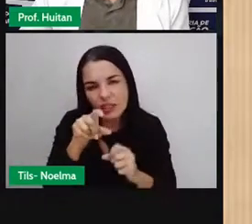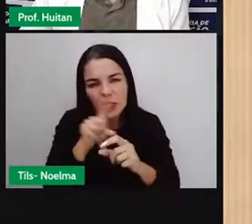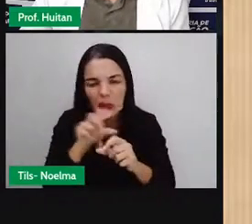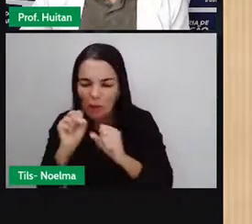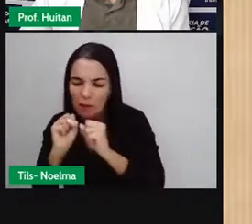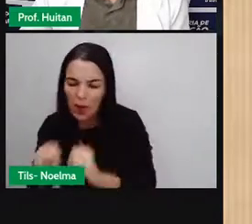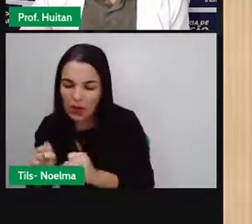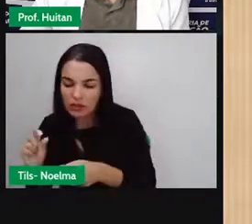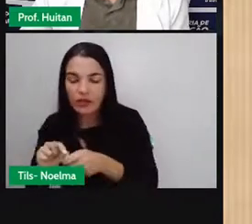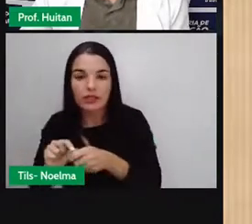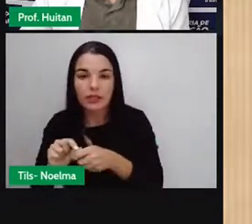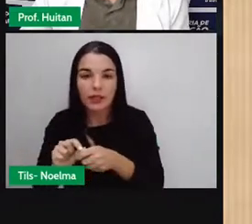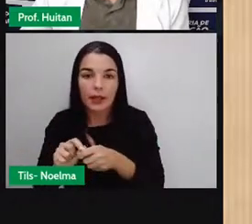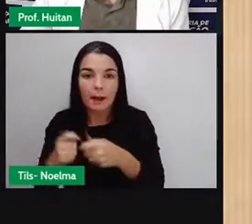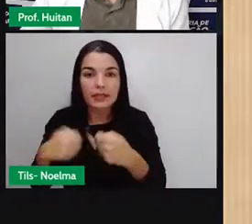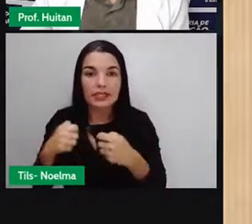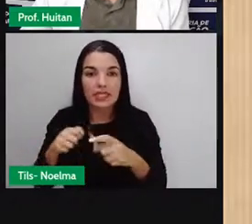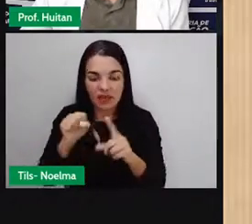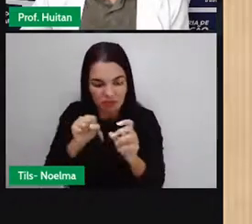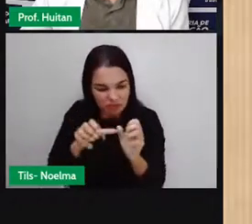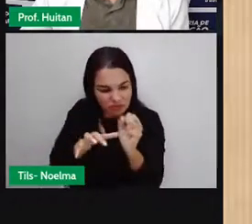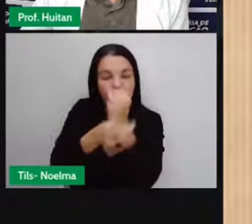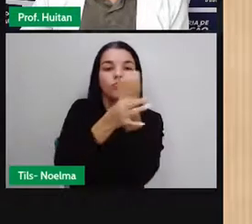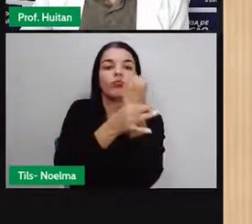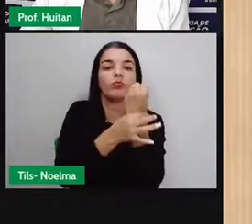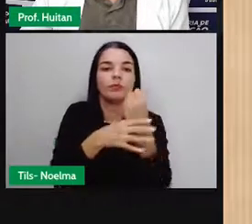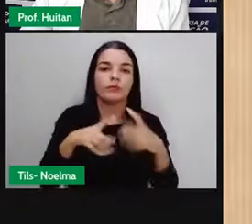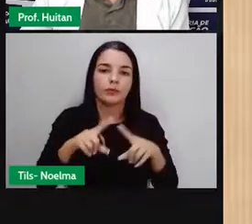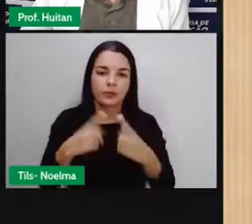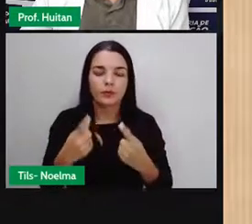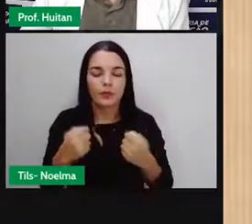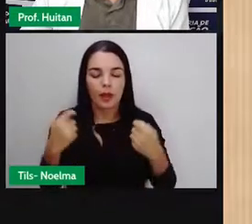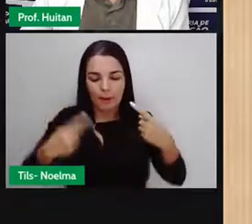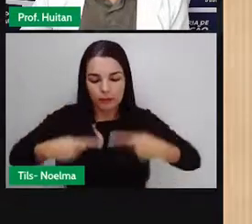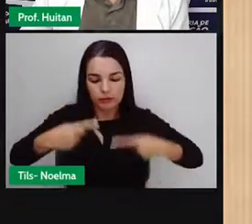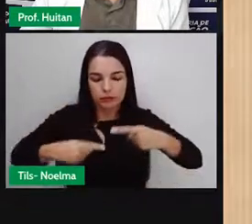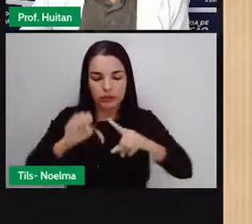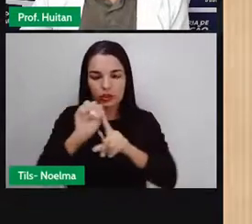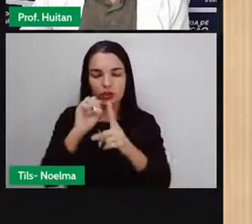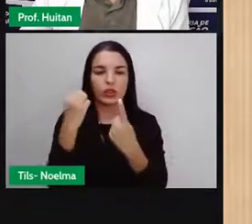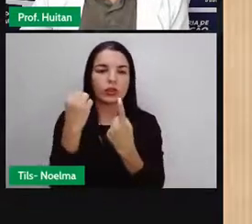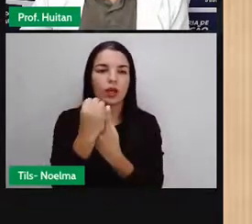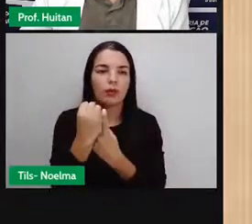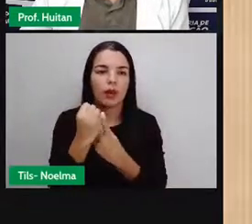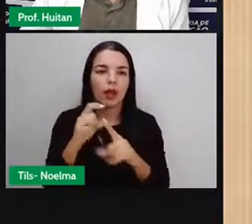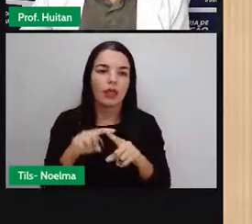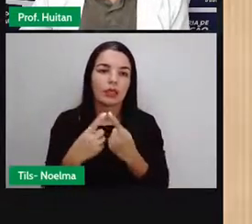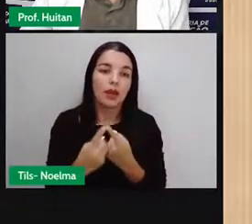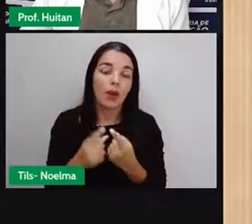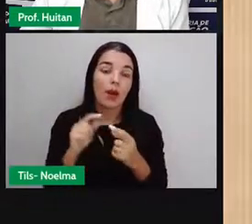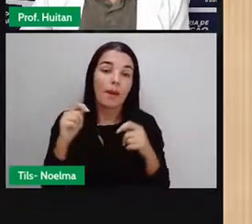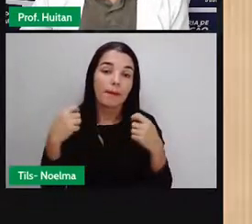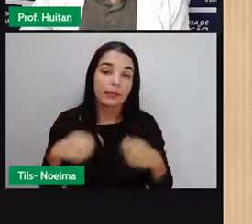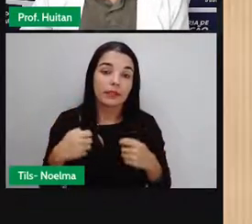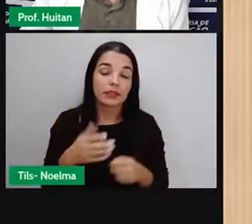dominar política e socialmente. Essa, para mim, é a primeira, o primeiro benefício que